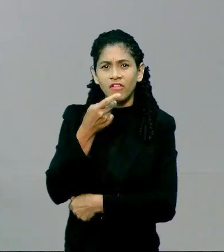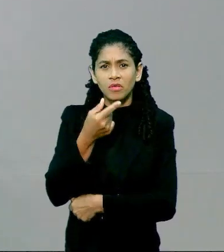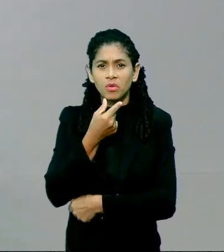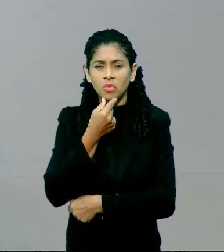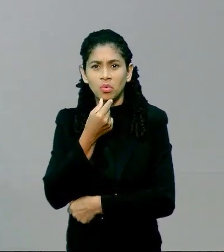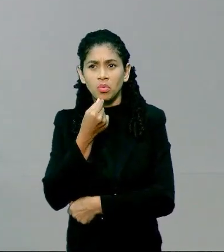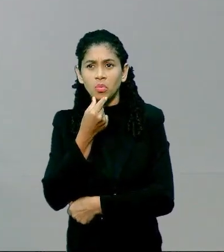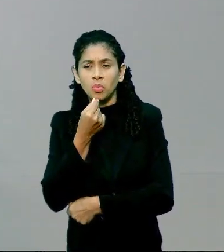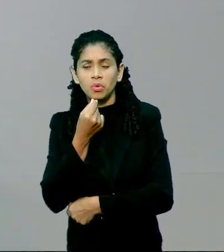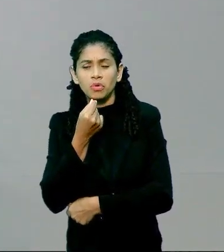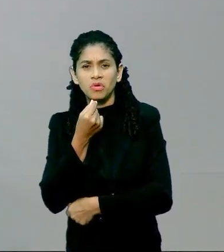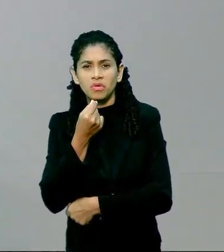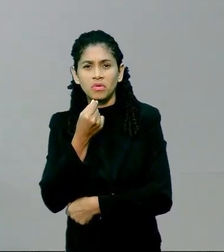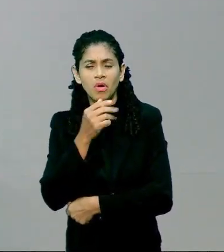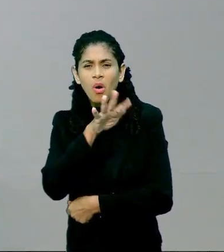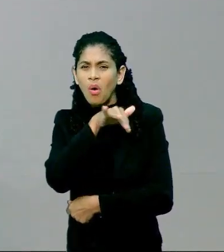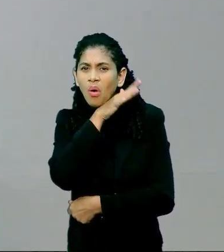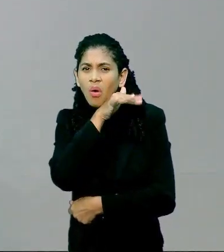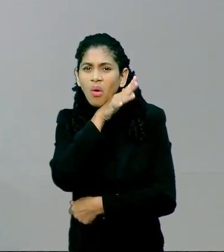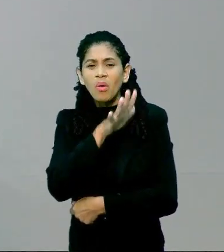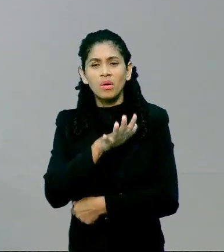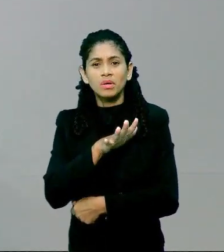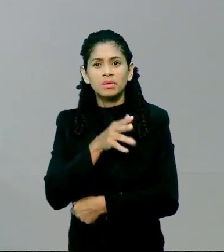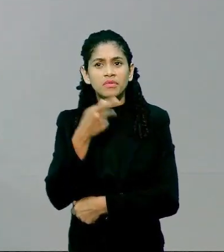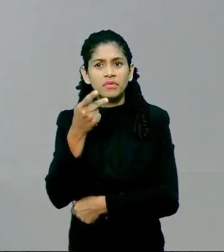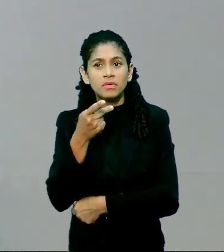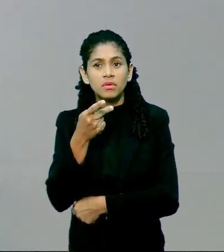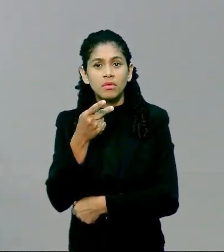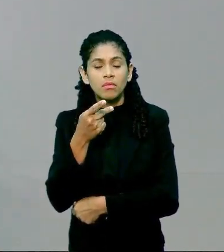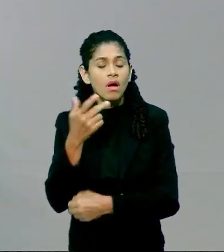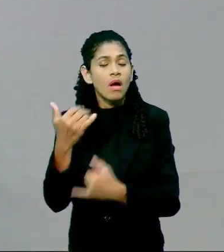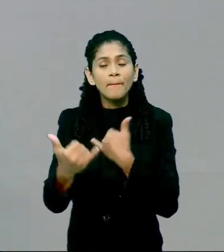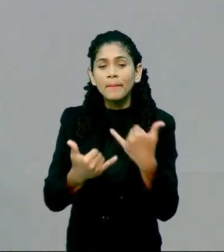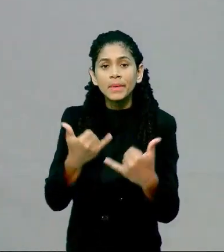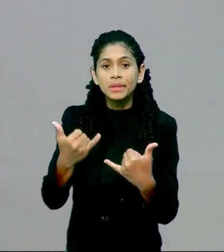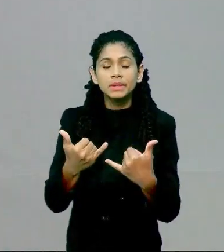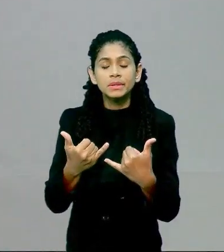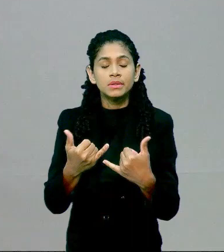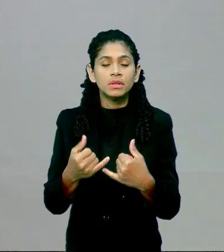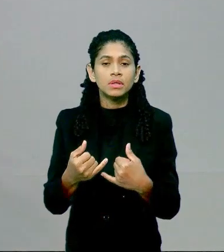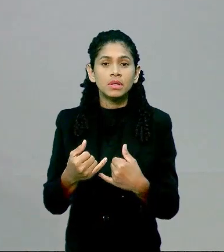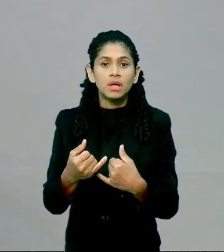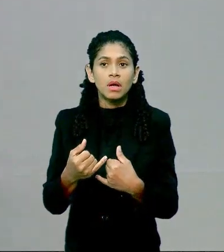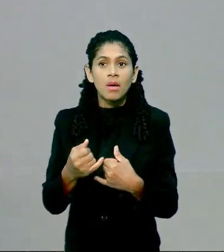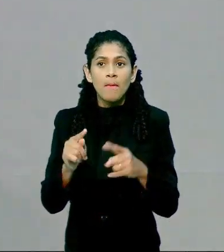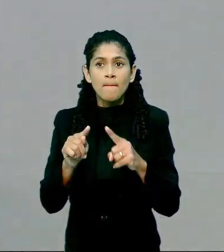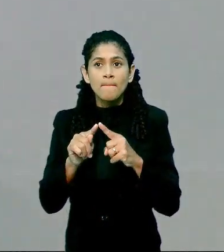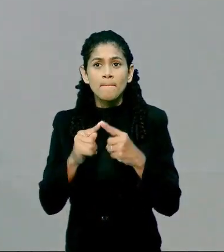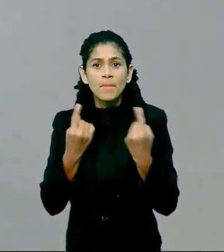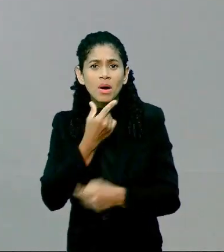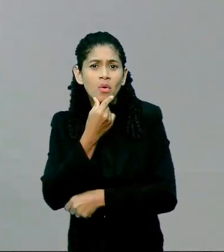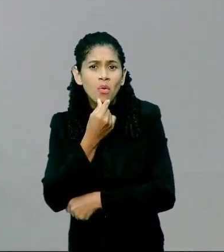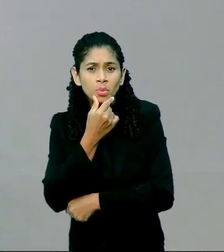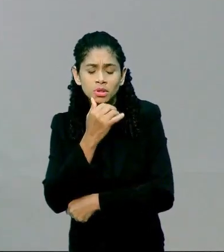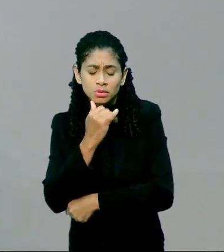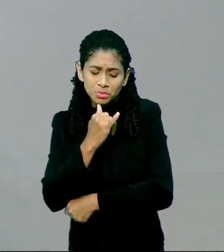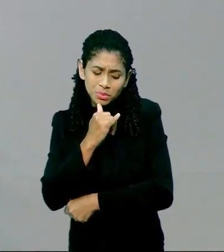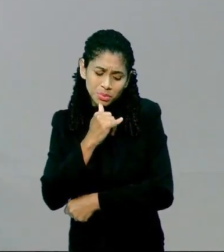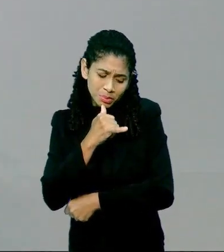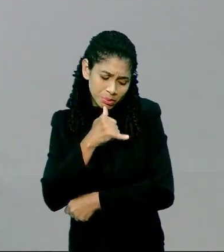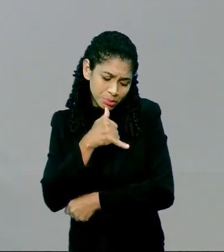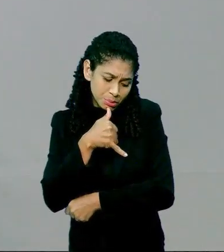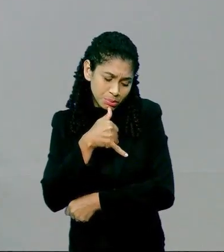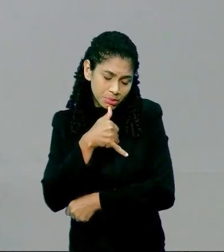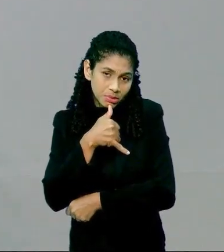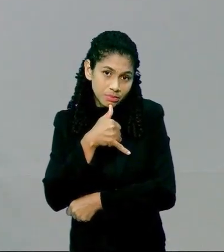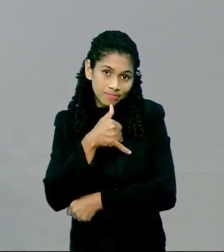pejorativo, negativo, mas ele disse que era brincadeira. Só é brincadeira quando todos que estão se envolvendo, estão todos